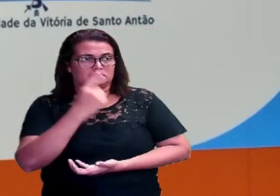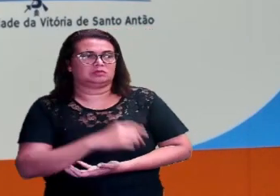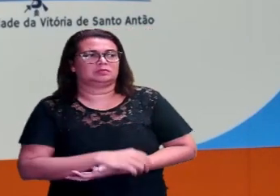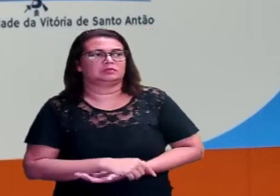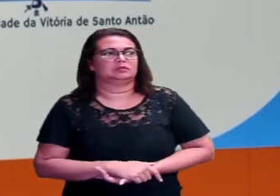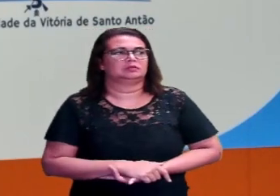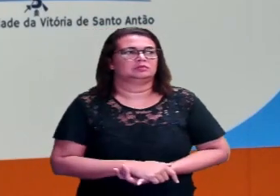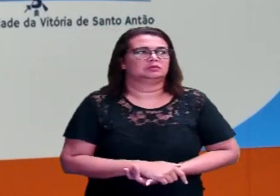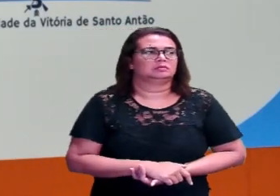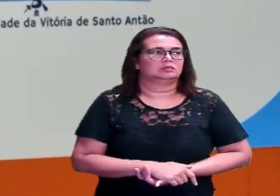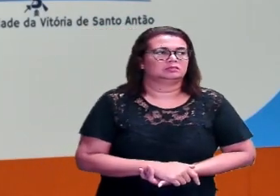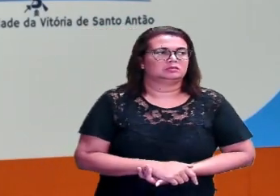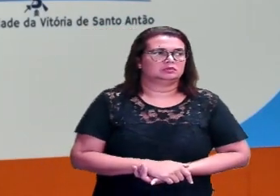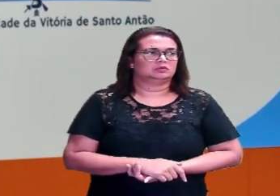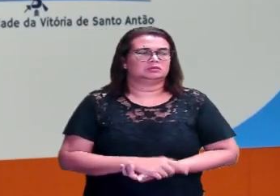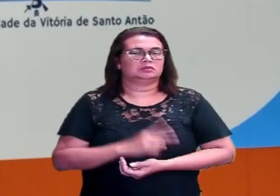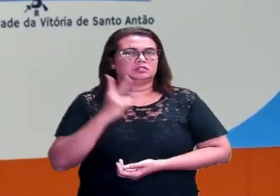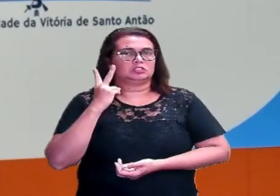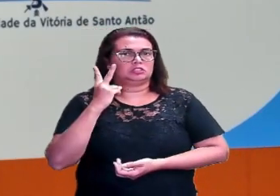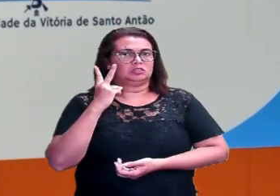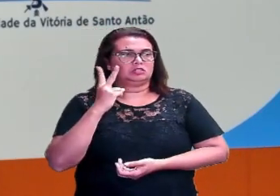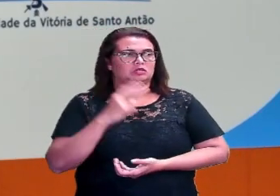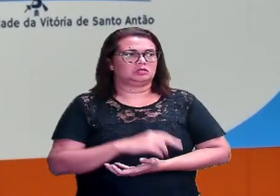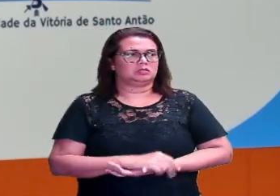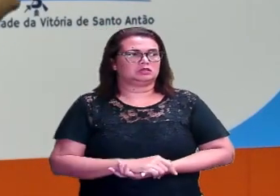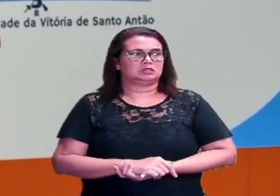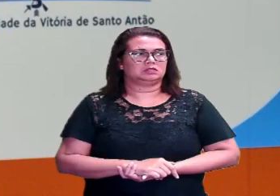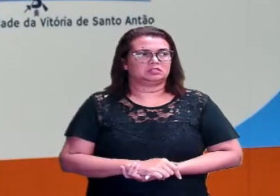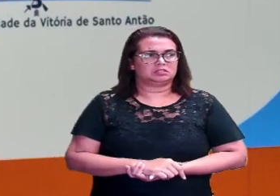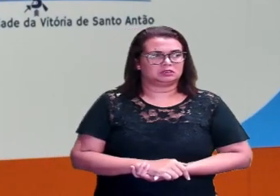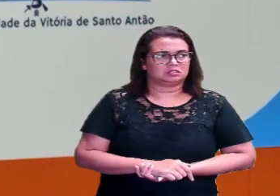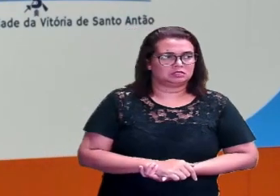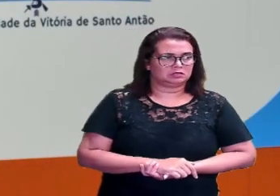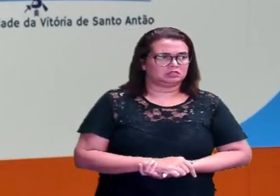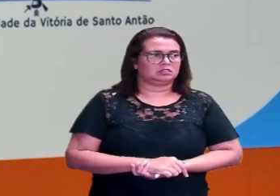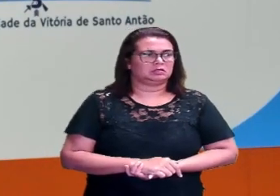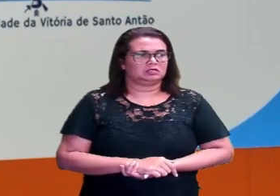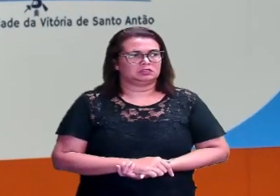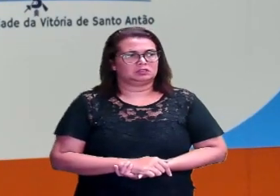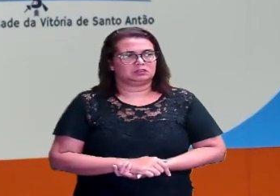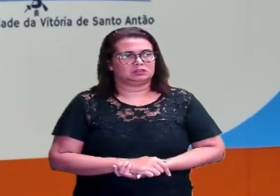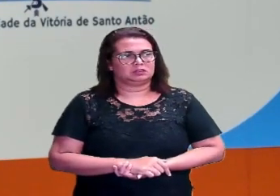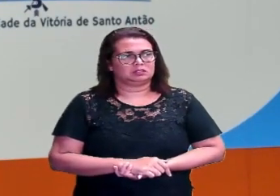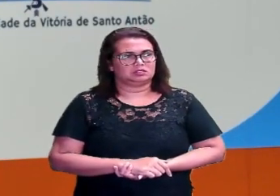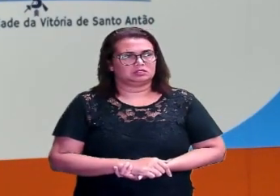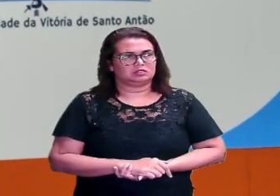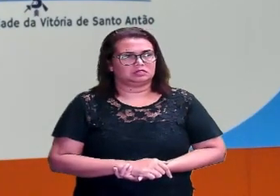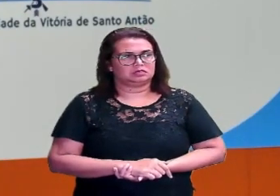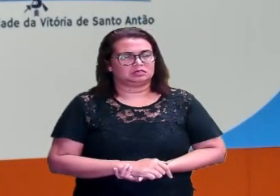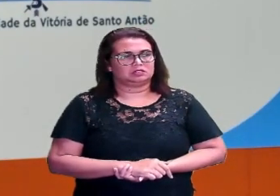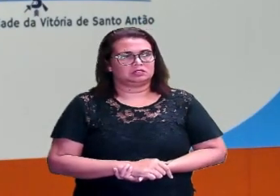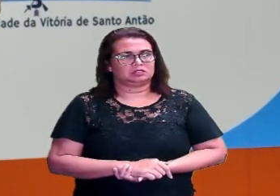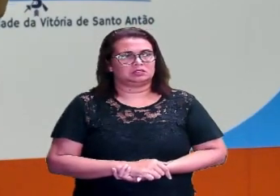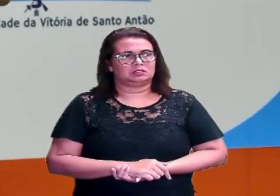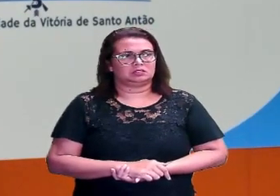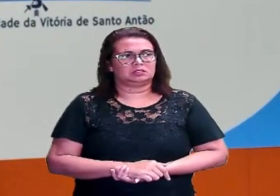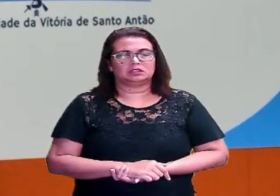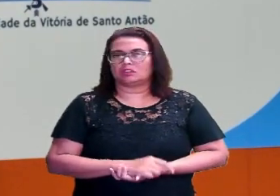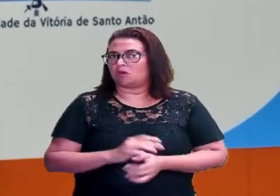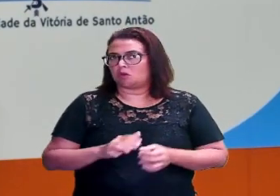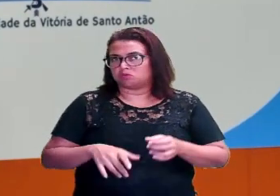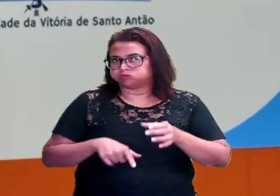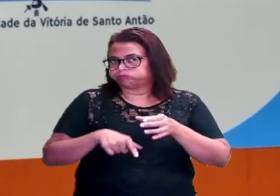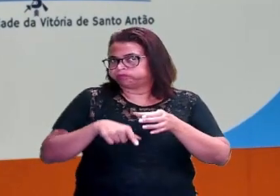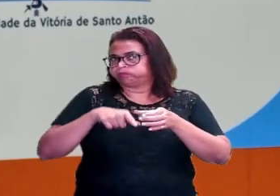tá? 2 copinhos desse. Eu vou chegar a quanto? Olha que eu não estou enchendo ele